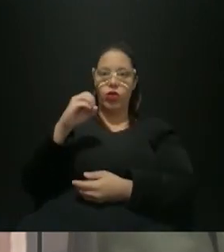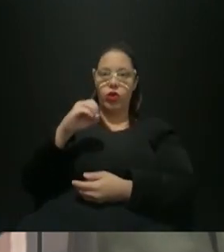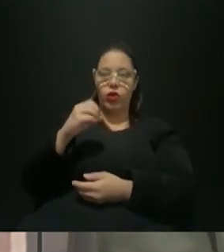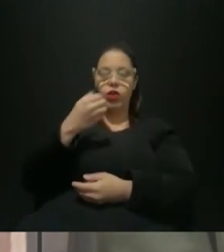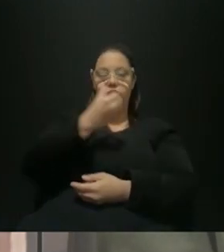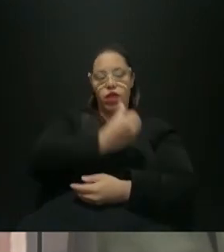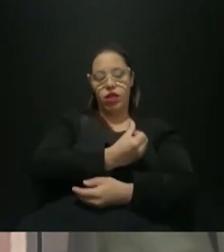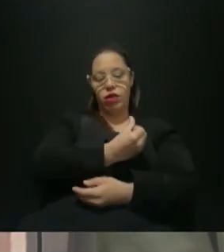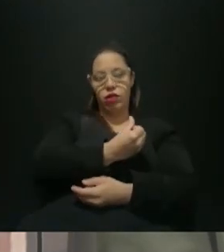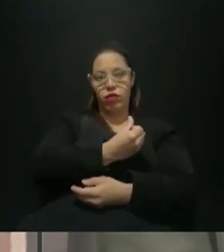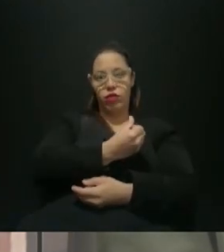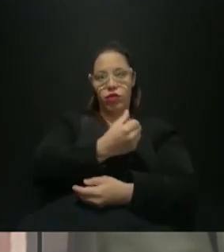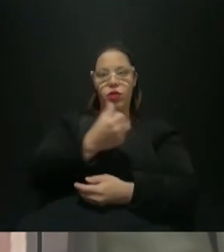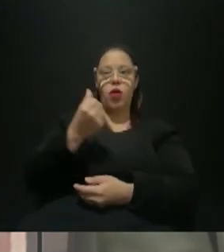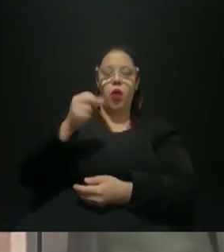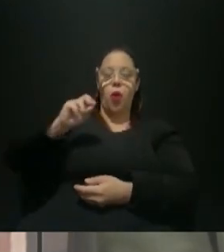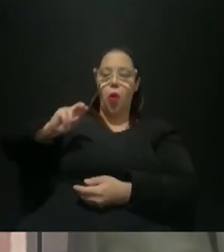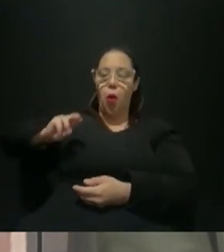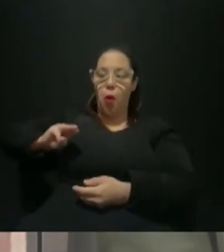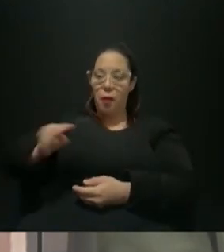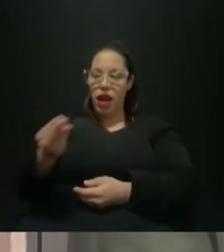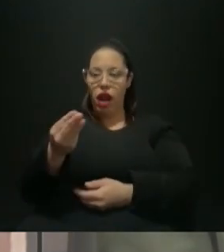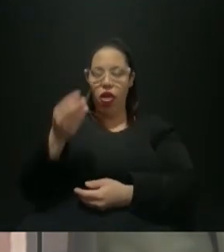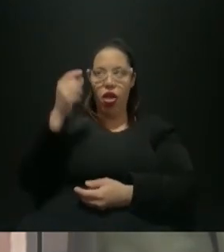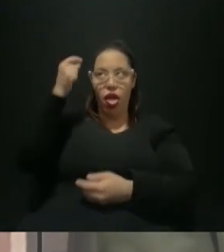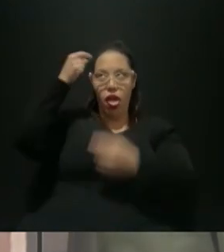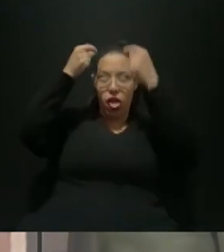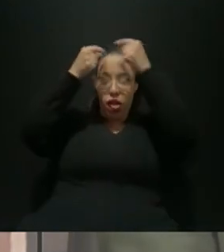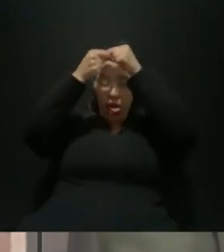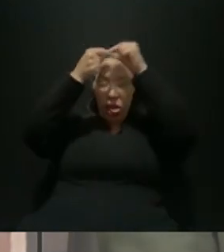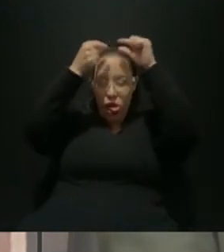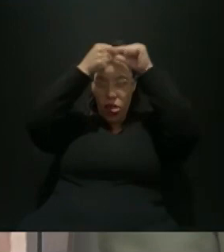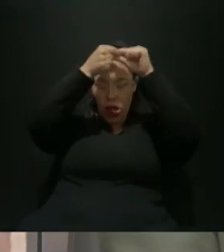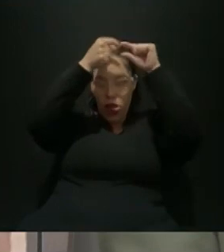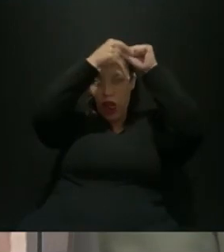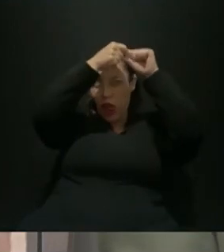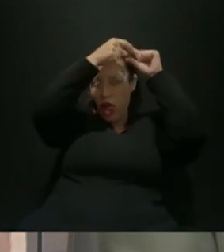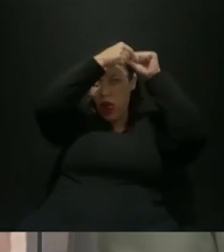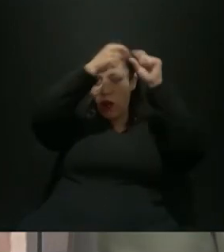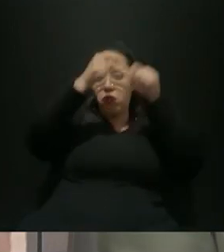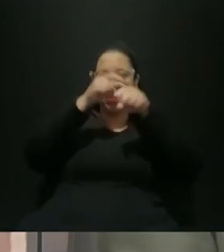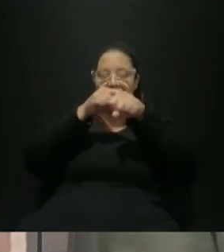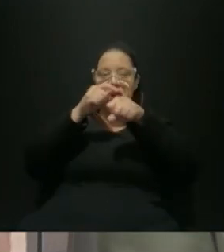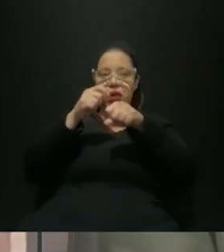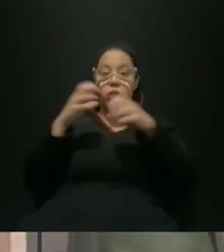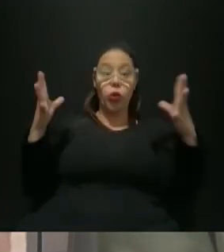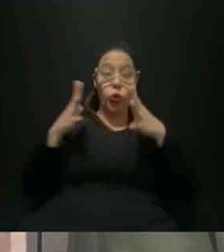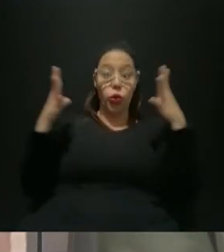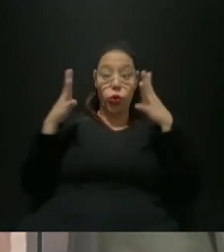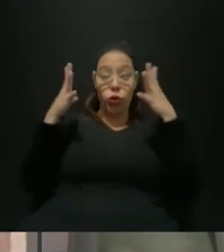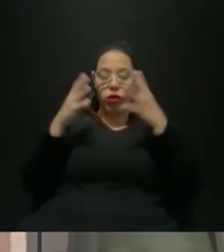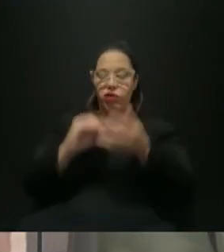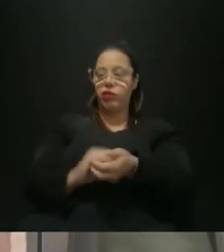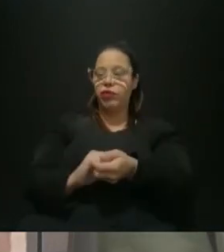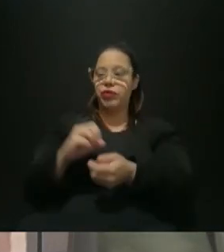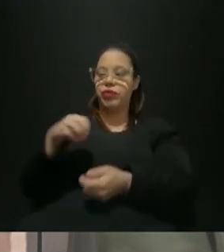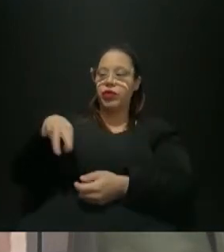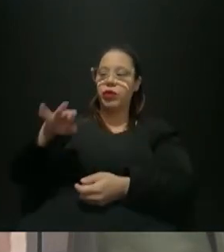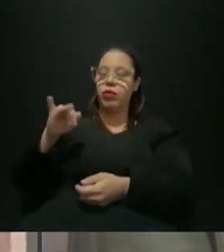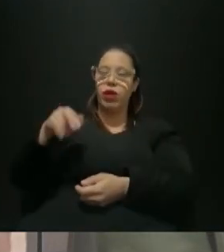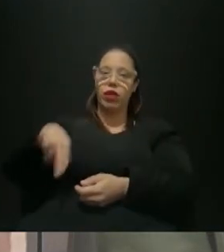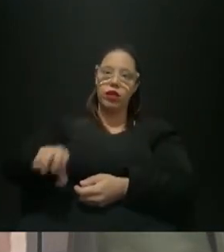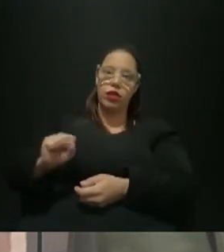de conexões neurais formadas por segundo. Então, a gente tem que estimular. E quando o Martins falou da questão do amor